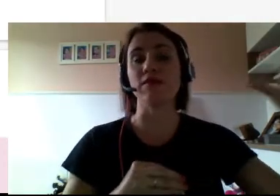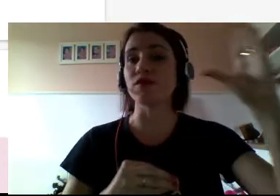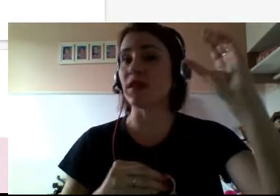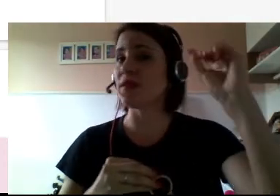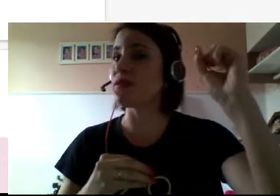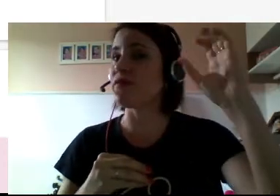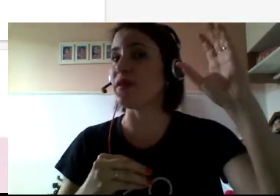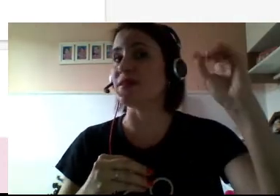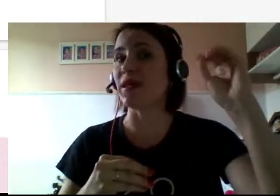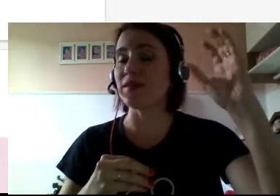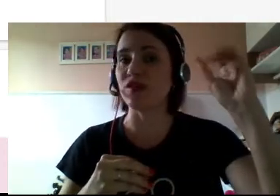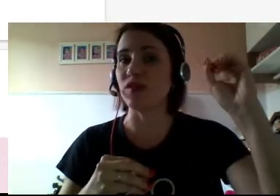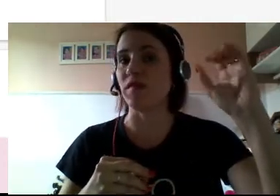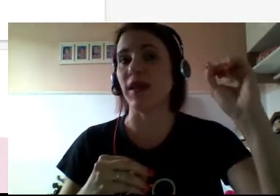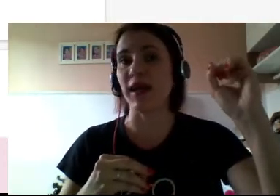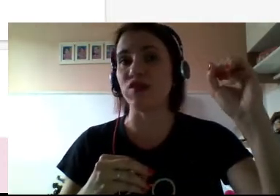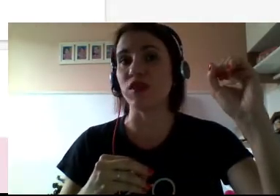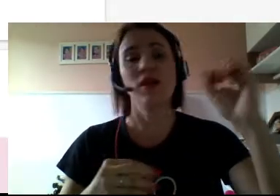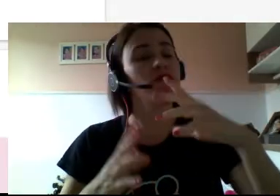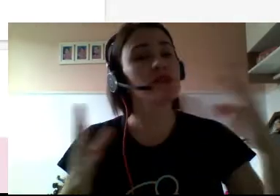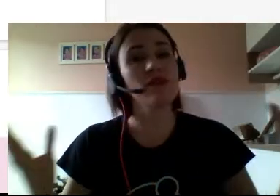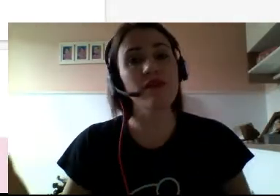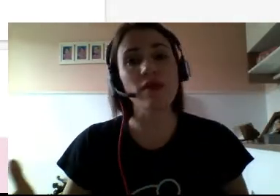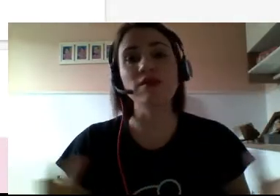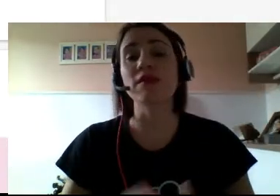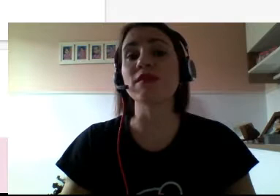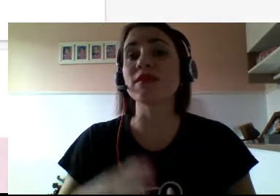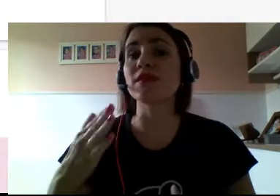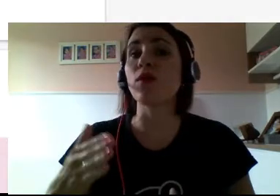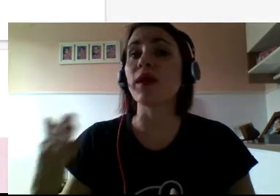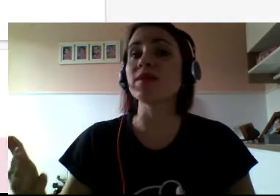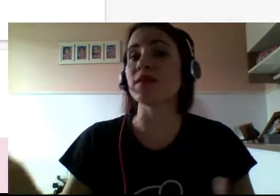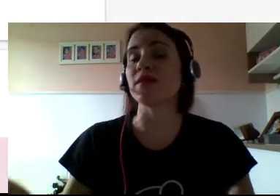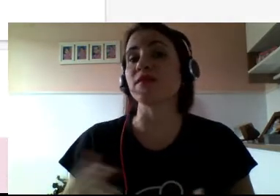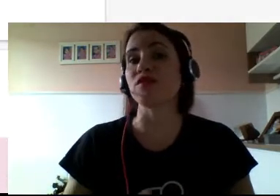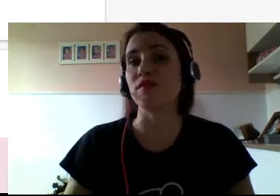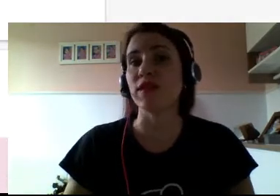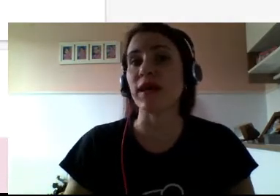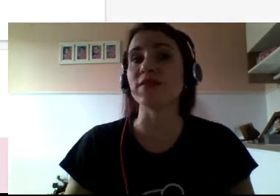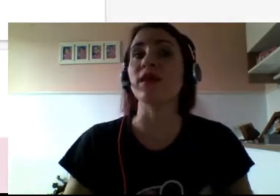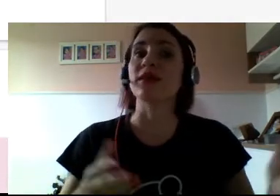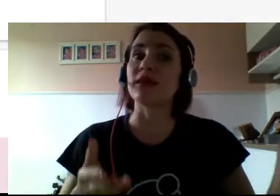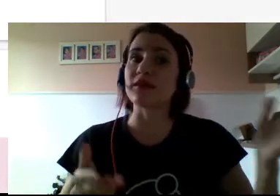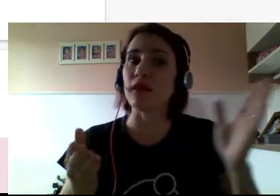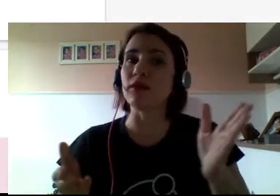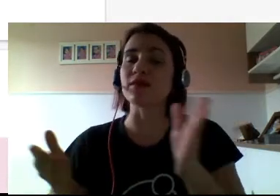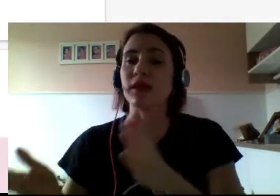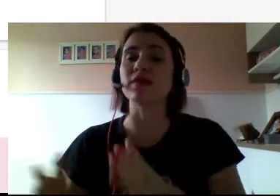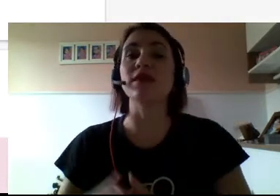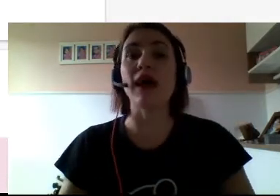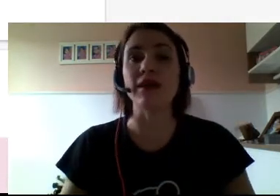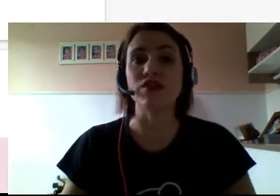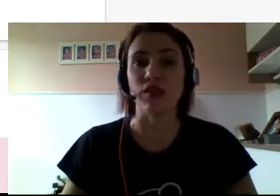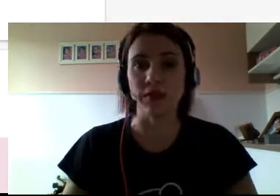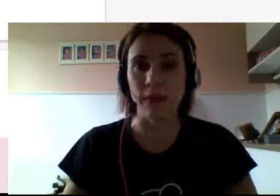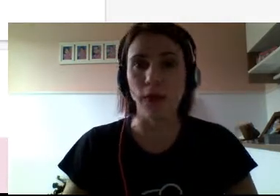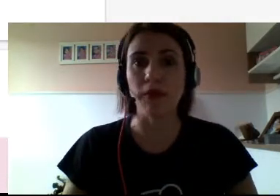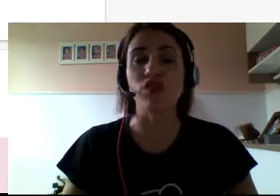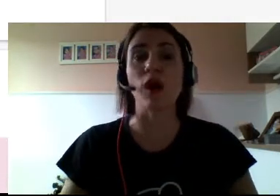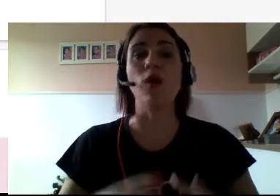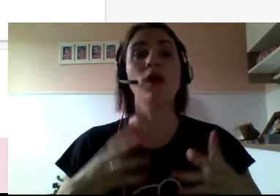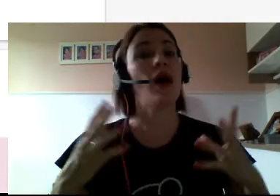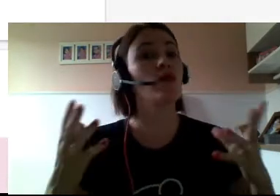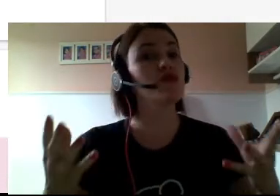complementares se você ainda não fez essa atividade você não vai conseguir de sequência nessas atividades das aulas né de